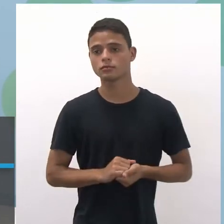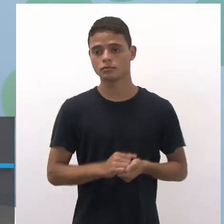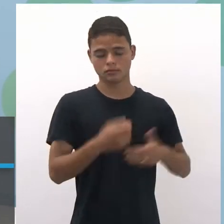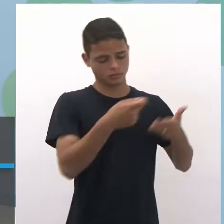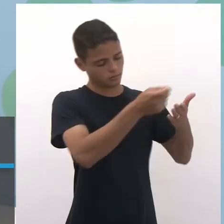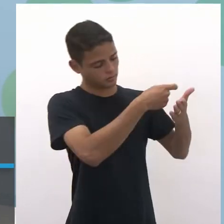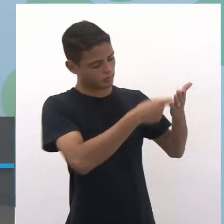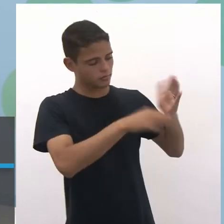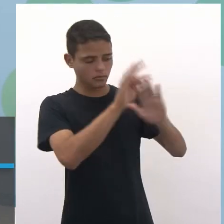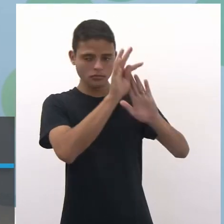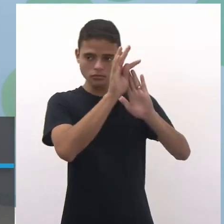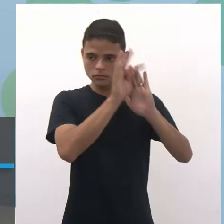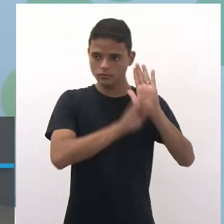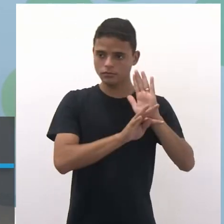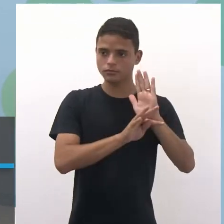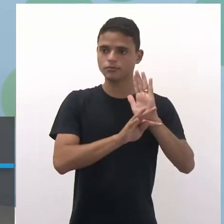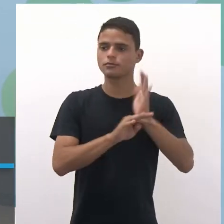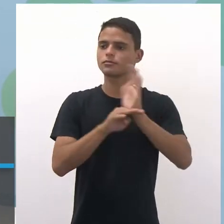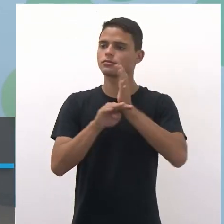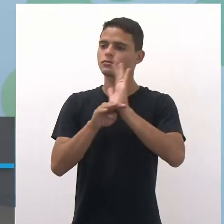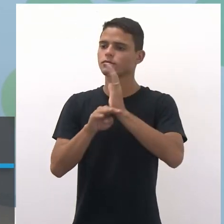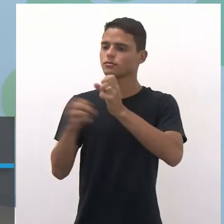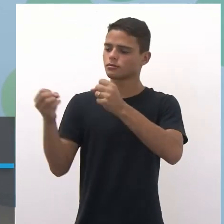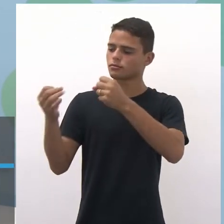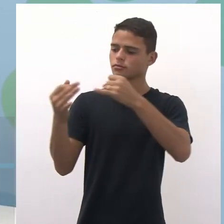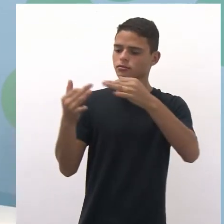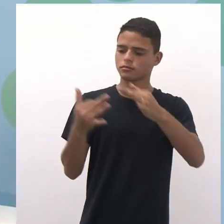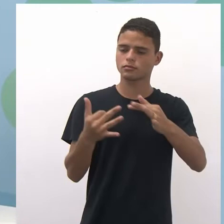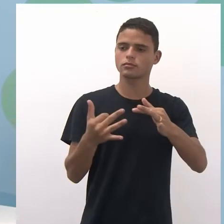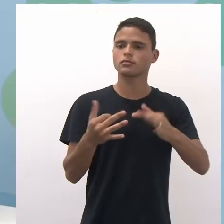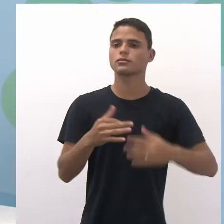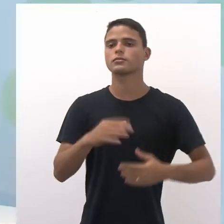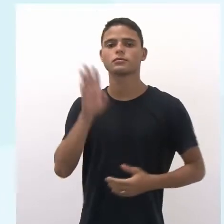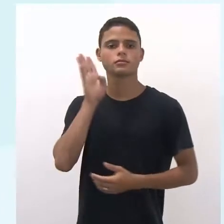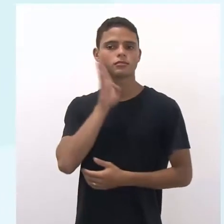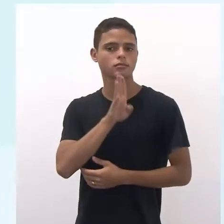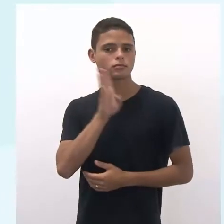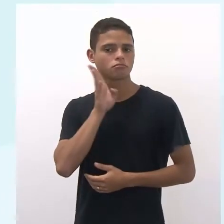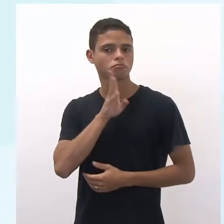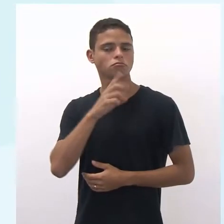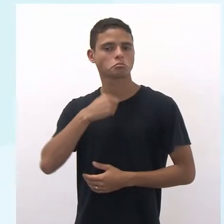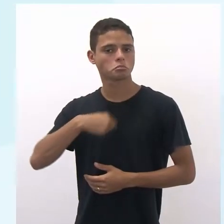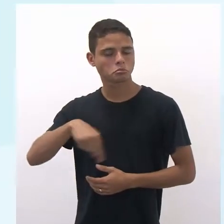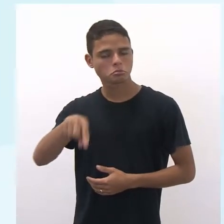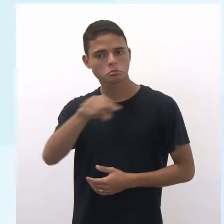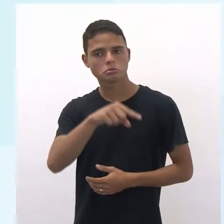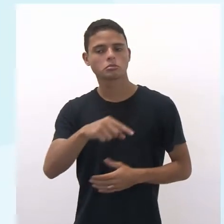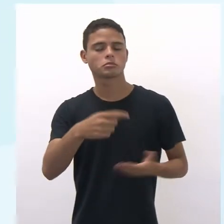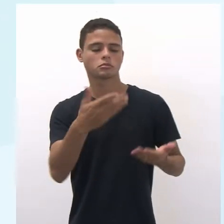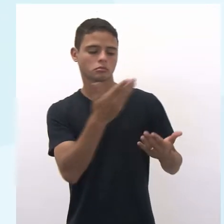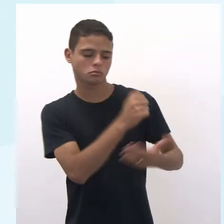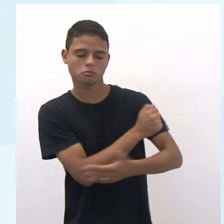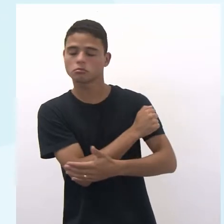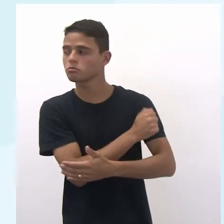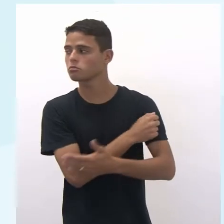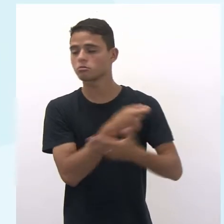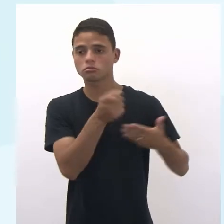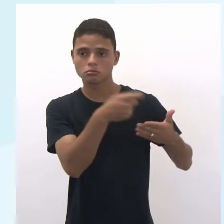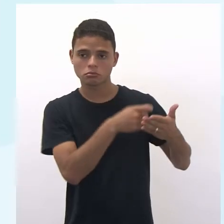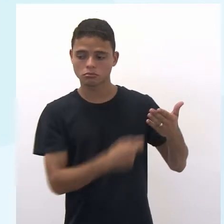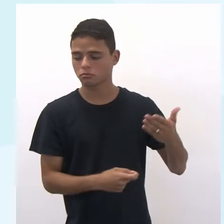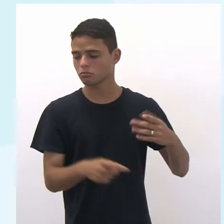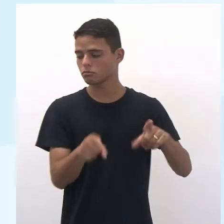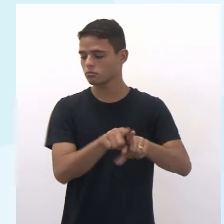texto, descrever uma cena de um vídeo. Isso é muito legal, a gente possibilitar que o estudante escreva e as impressões sobre